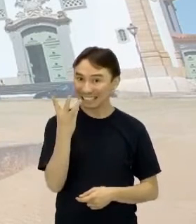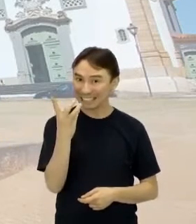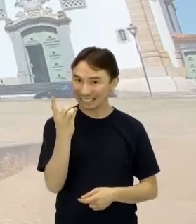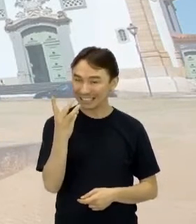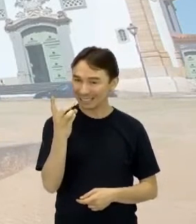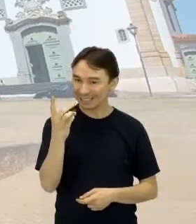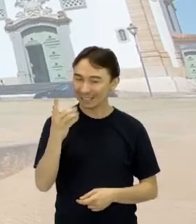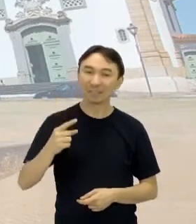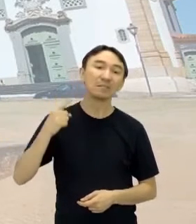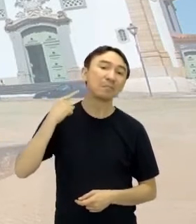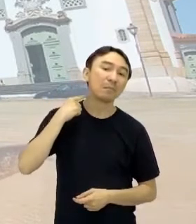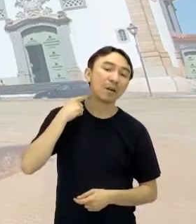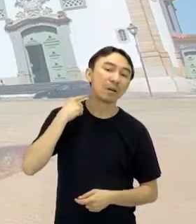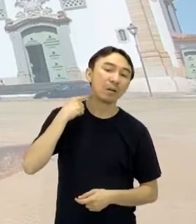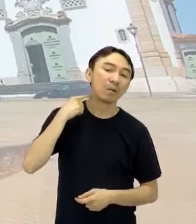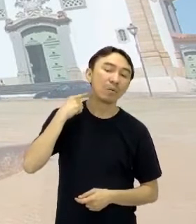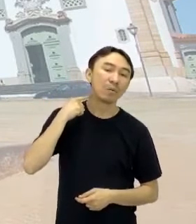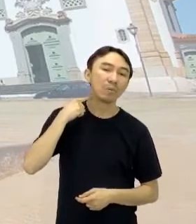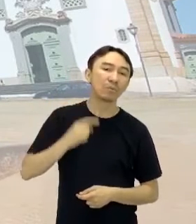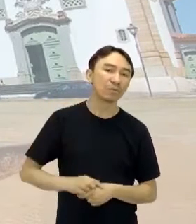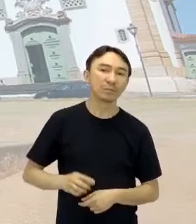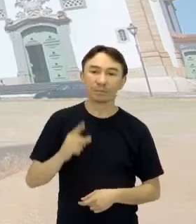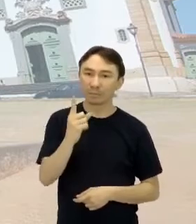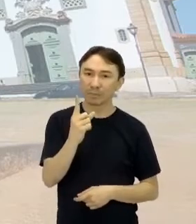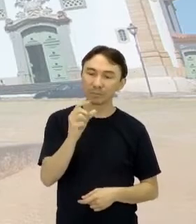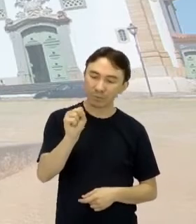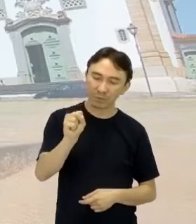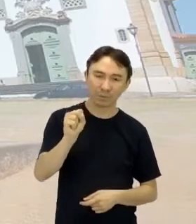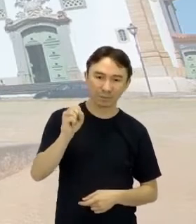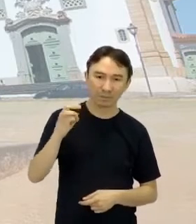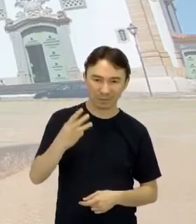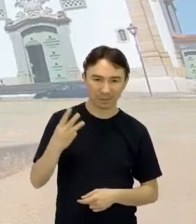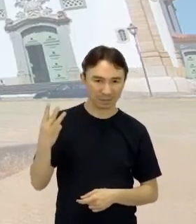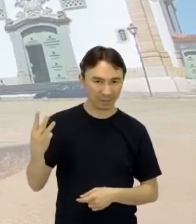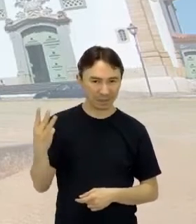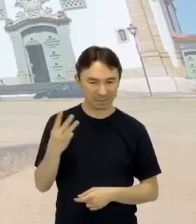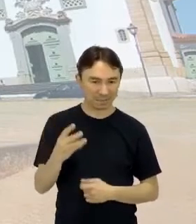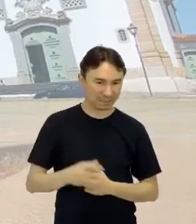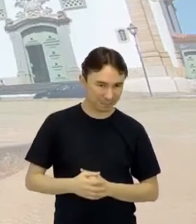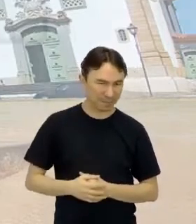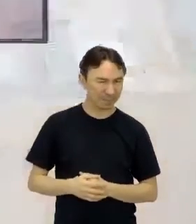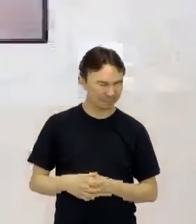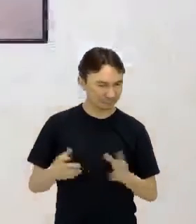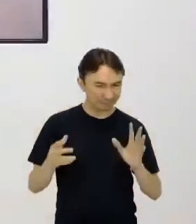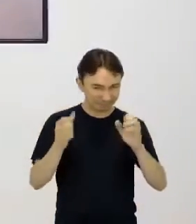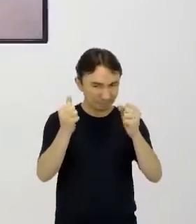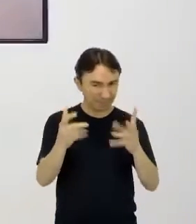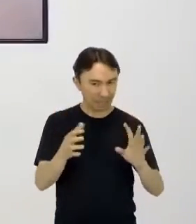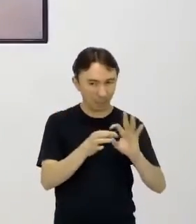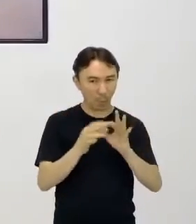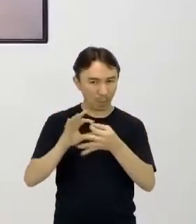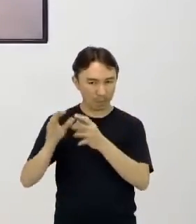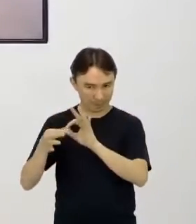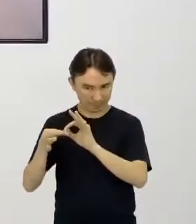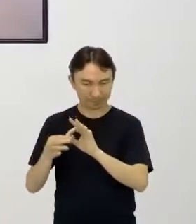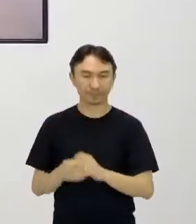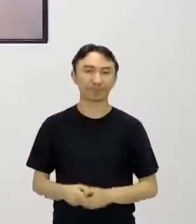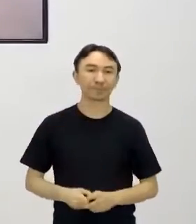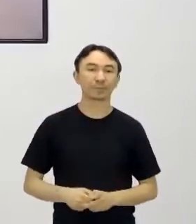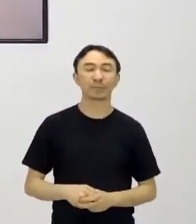1833. E aí eu vou contar para vocês assim, ó, o contexto geral, como que foi Carrancas. Olha só,